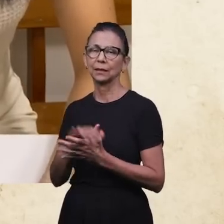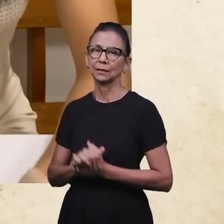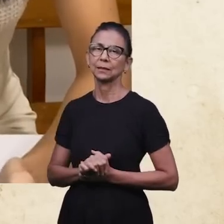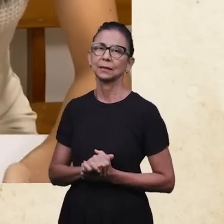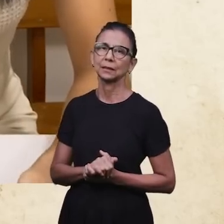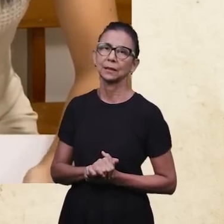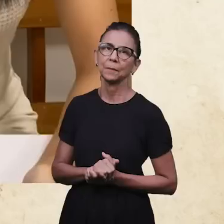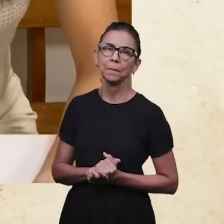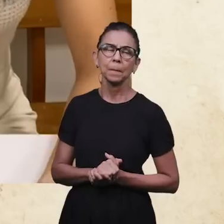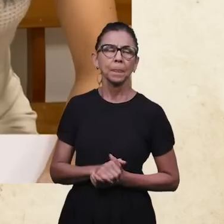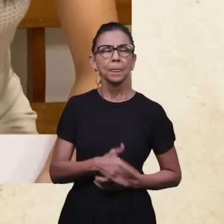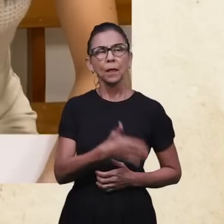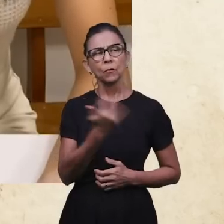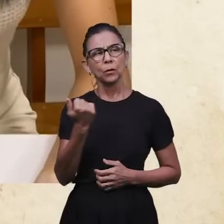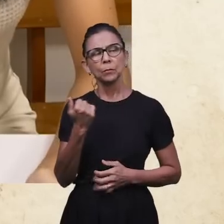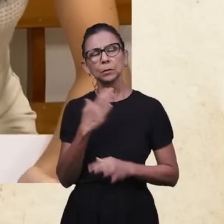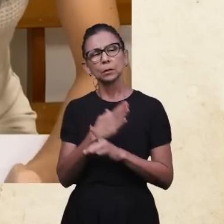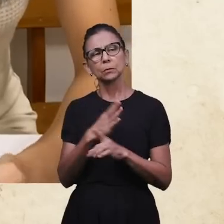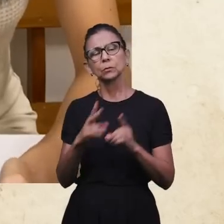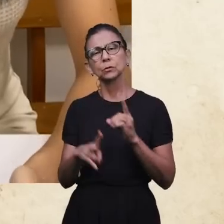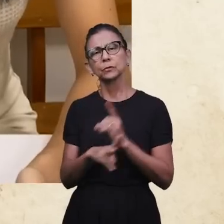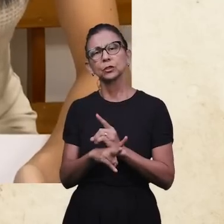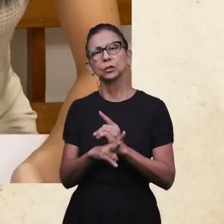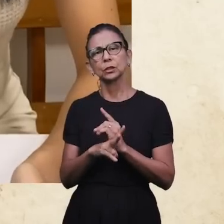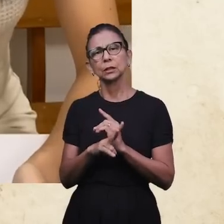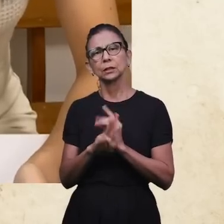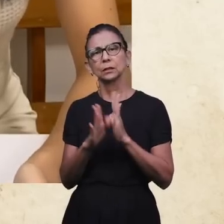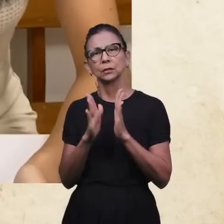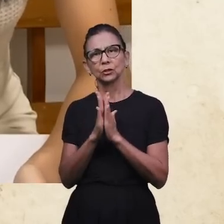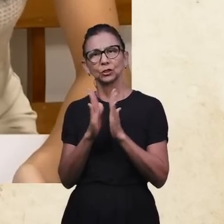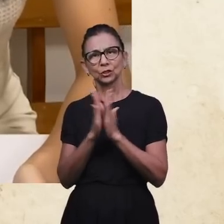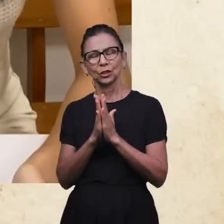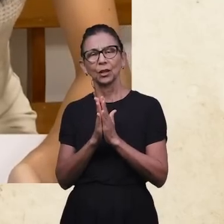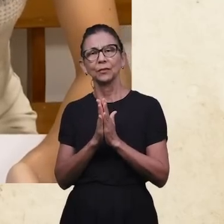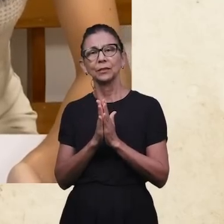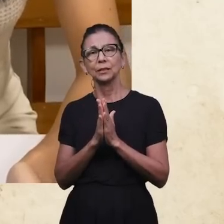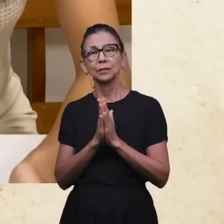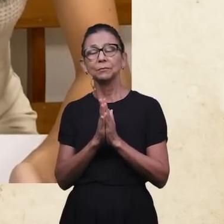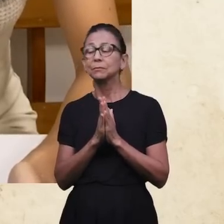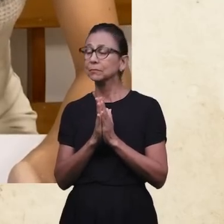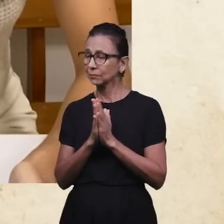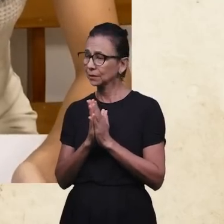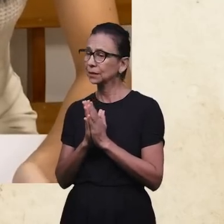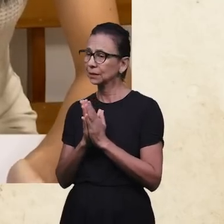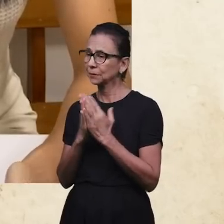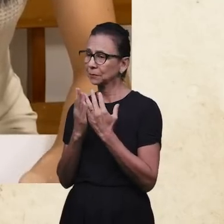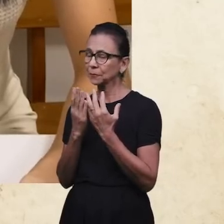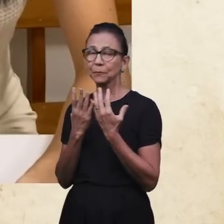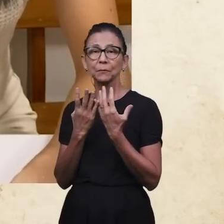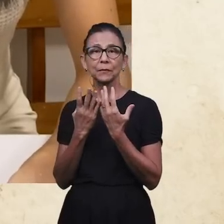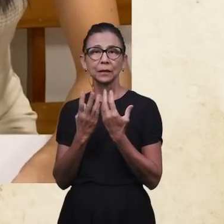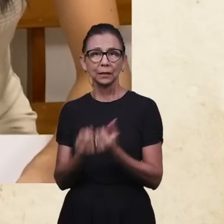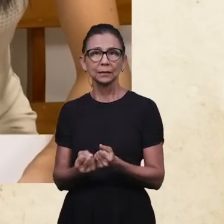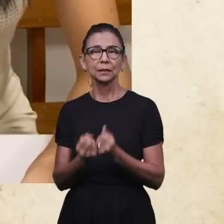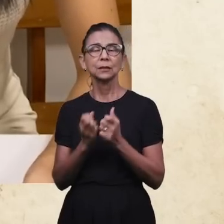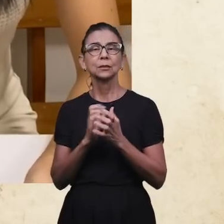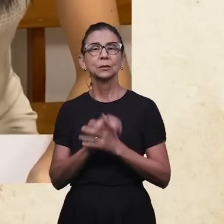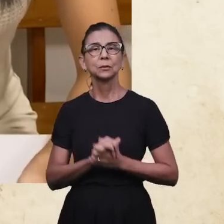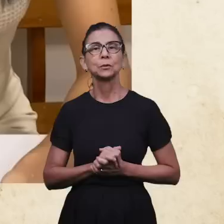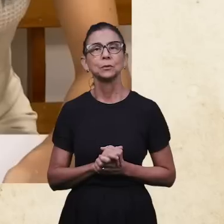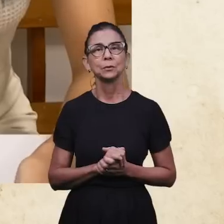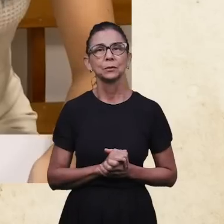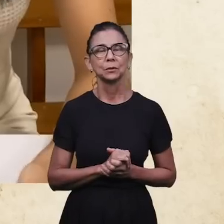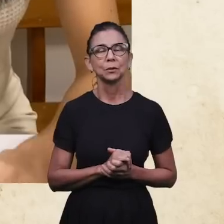momento, eu chamei para uma vigília de jovens. E aí ele aceitou esse meu convite e veio. E nesse mesmo